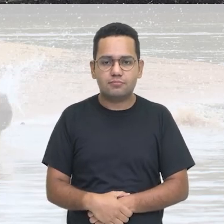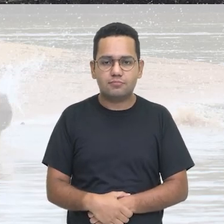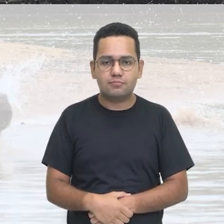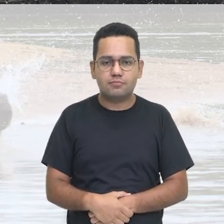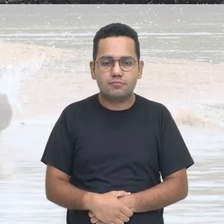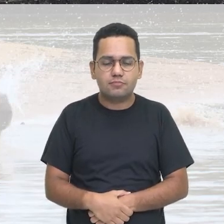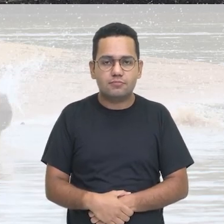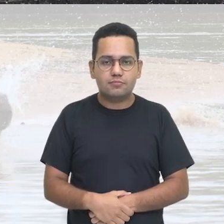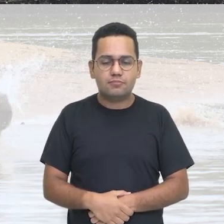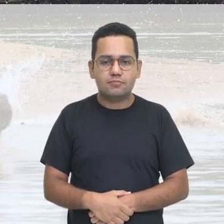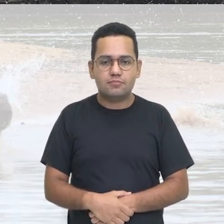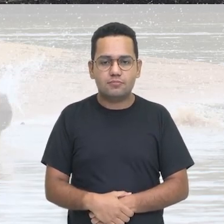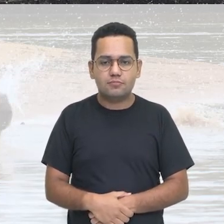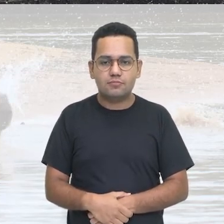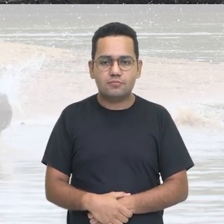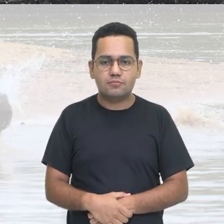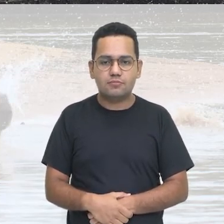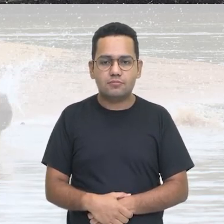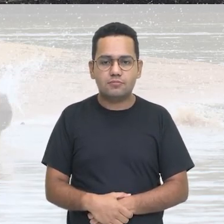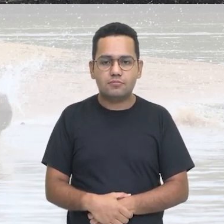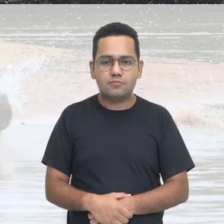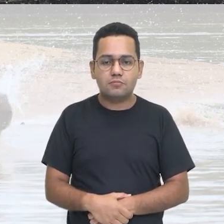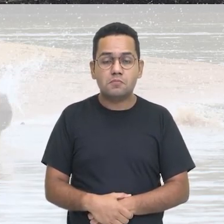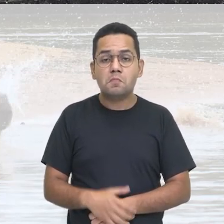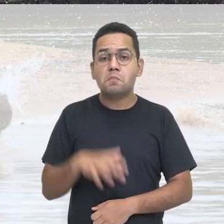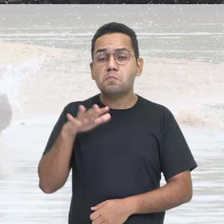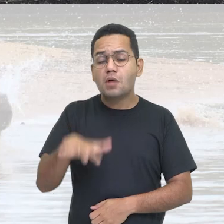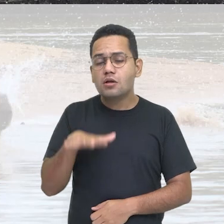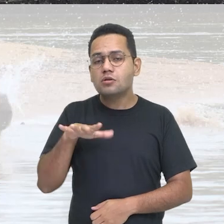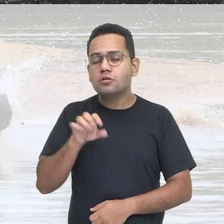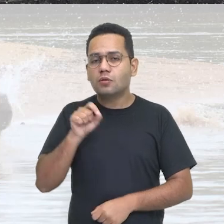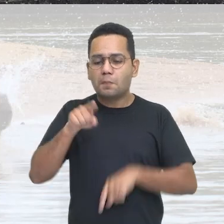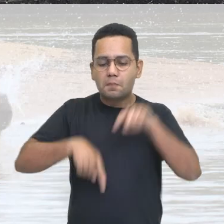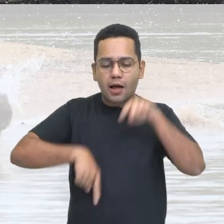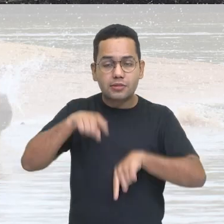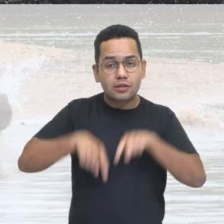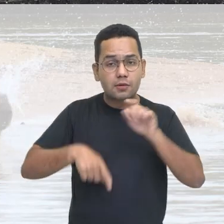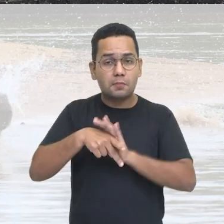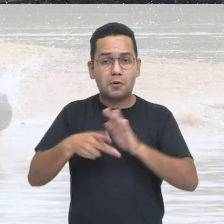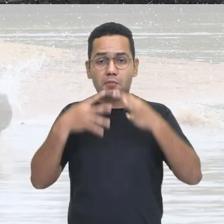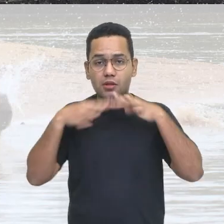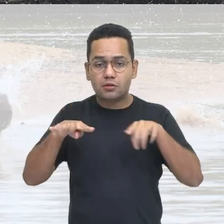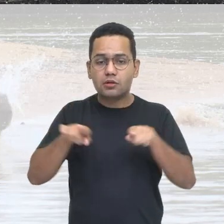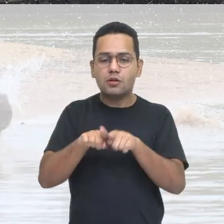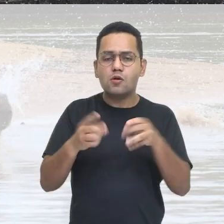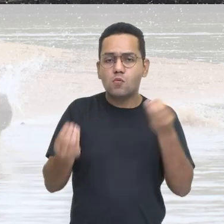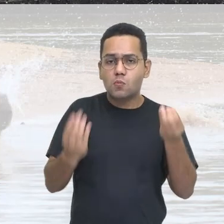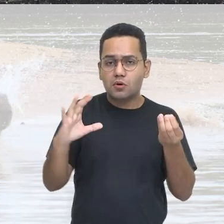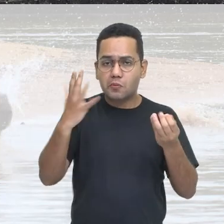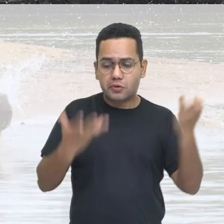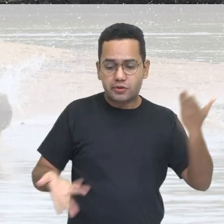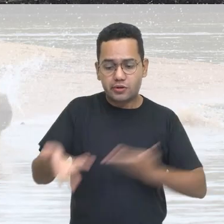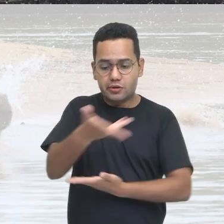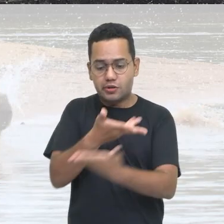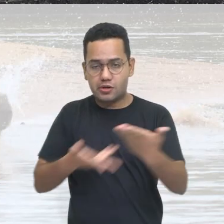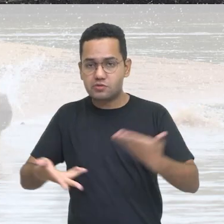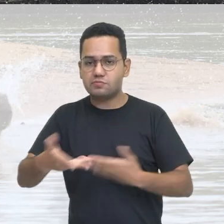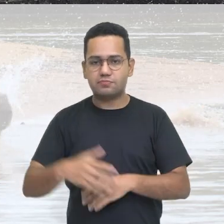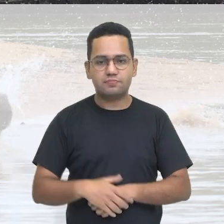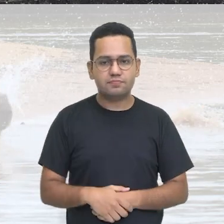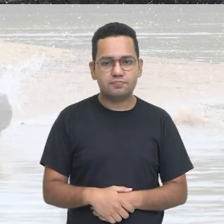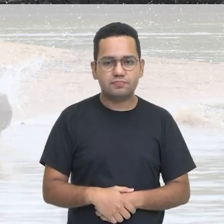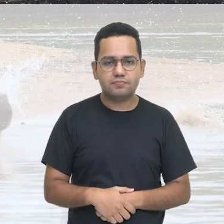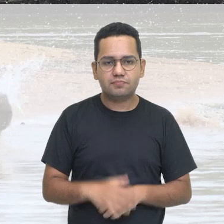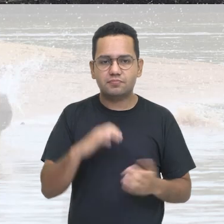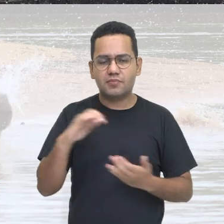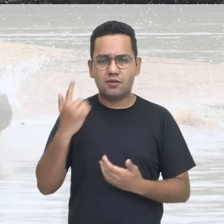apresentando para vocês os recursos naturais e como como que esses seres vivos interagem nesse ambiente veja aí